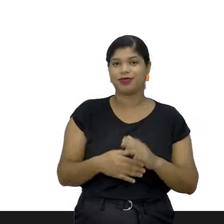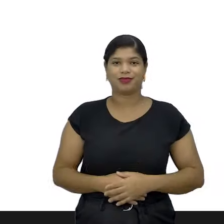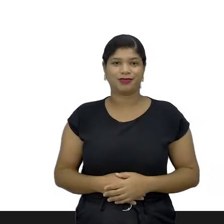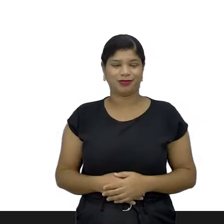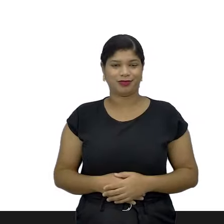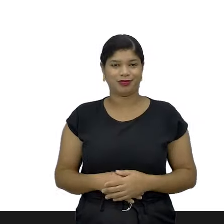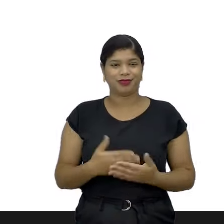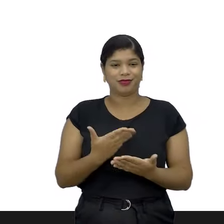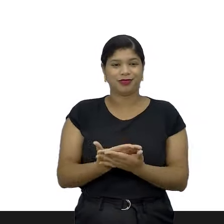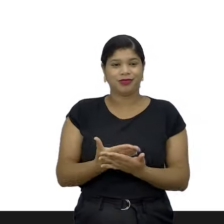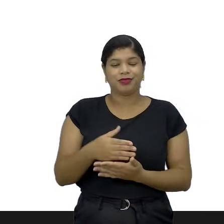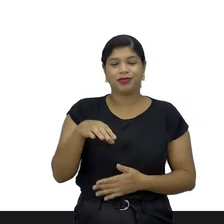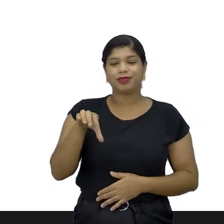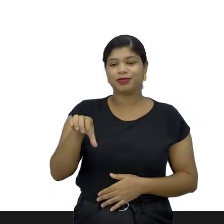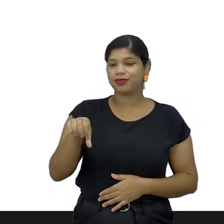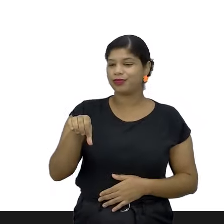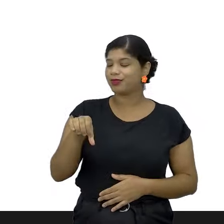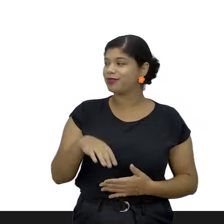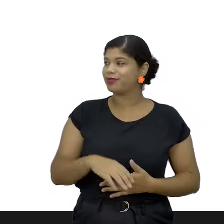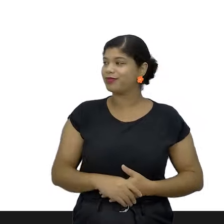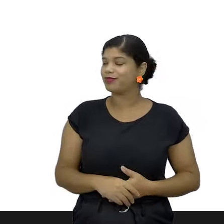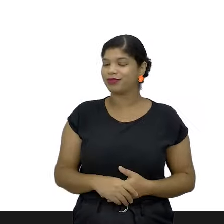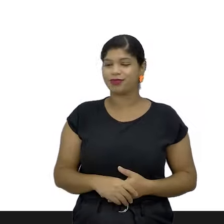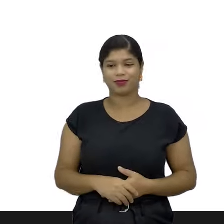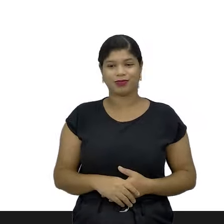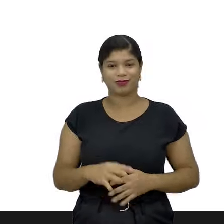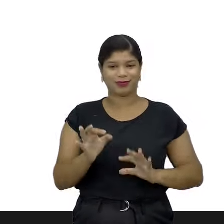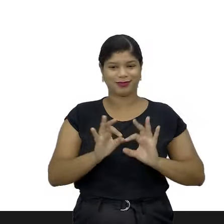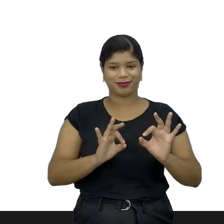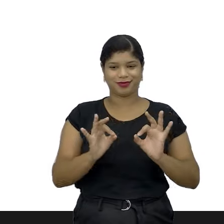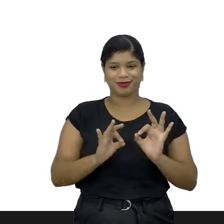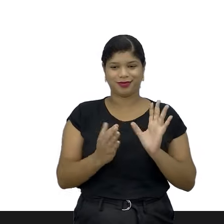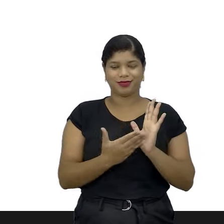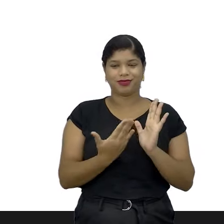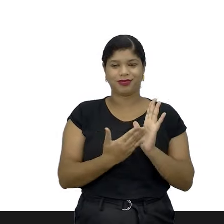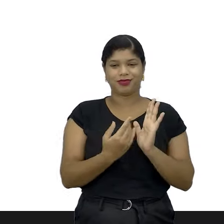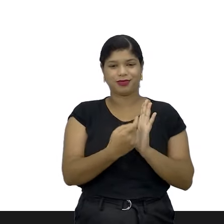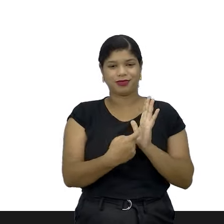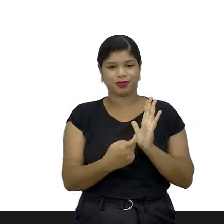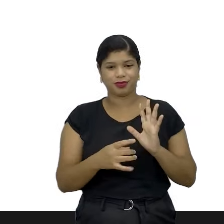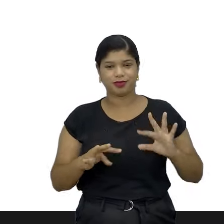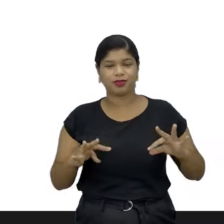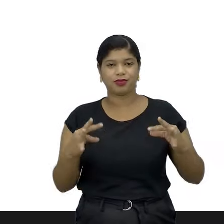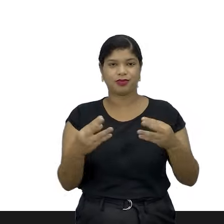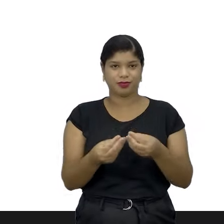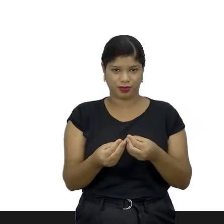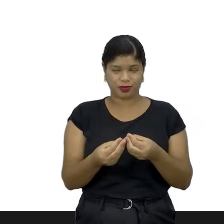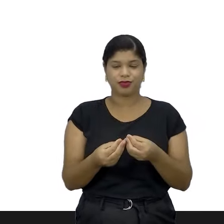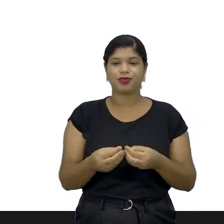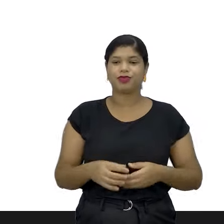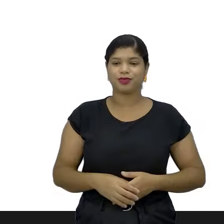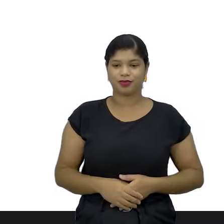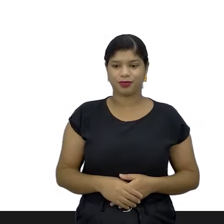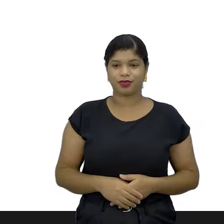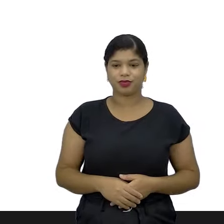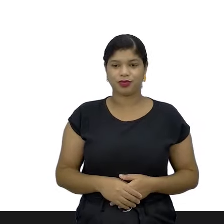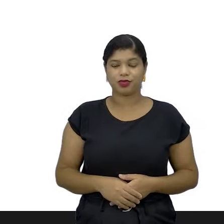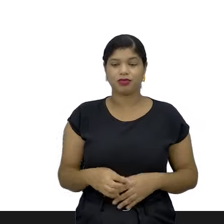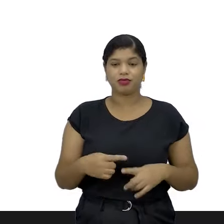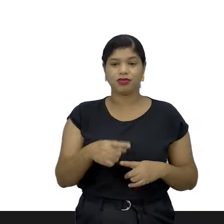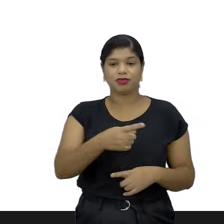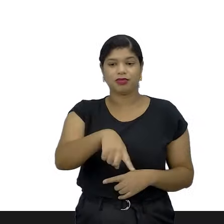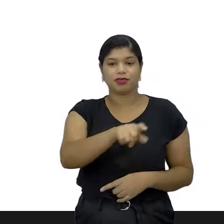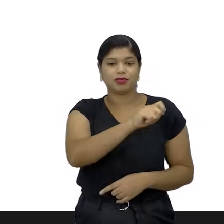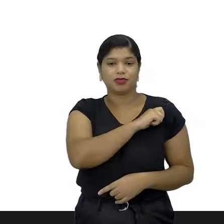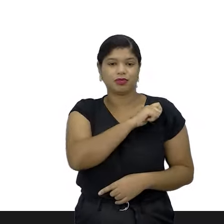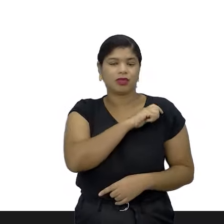9, organizando o livro de receitas coletivo. Nesse momento, coletivamente, os estudantes